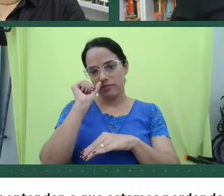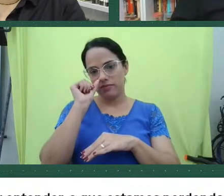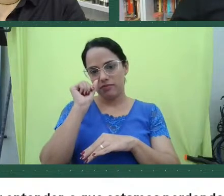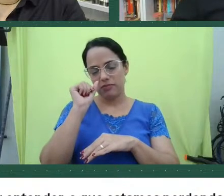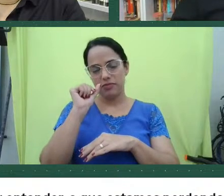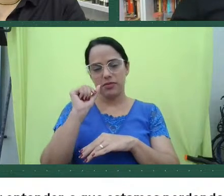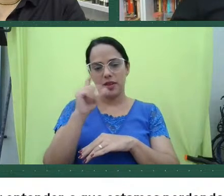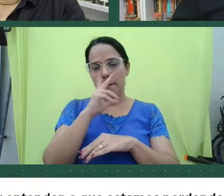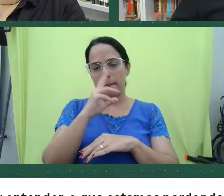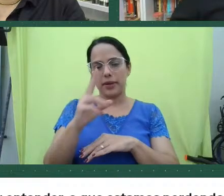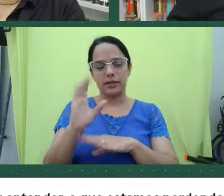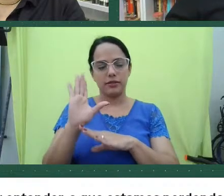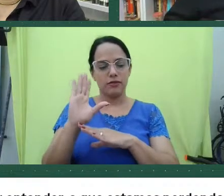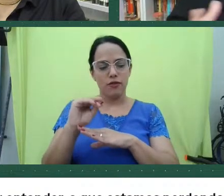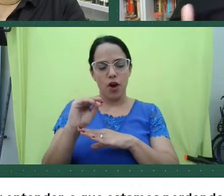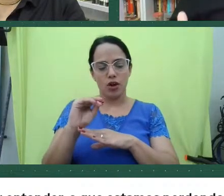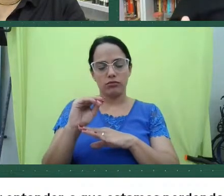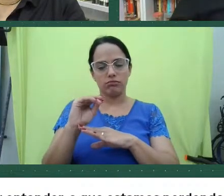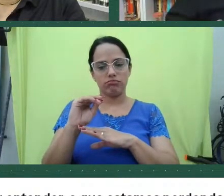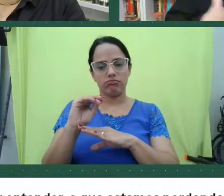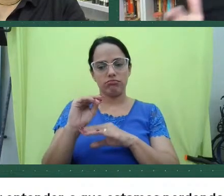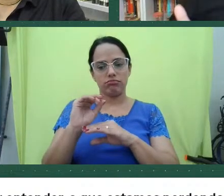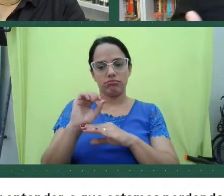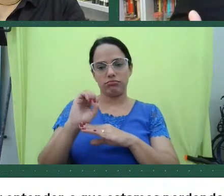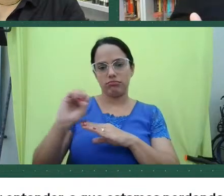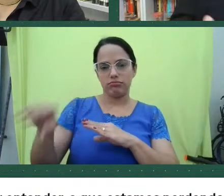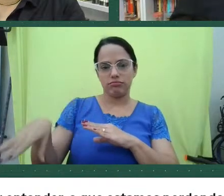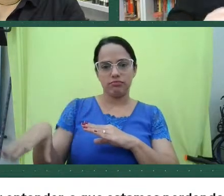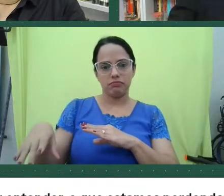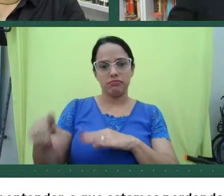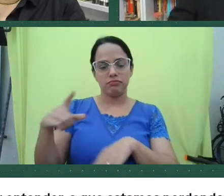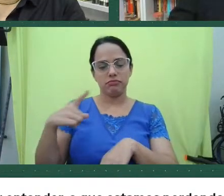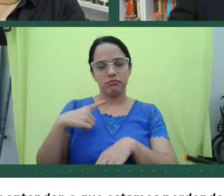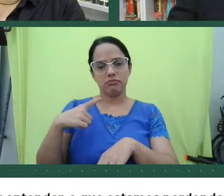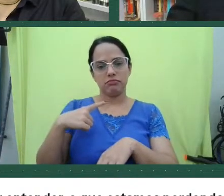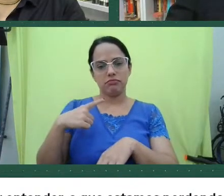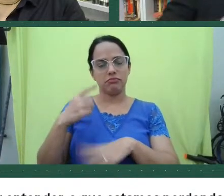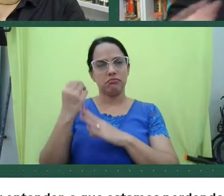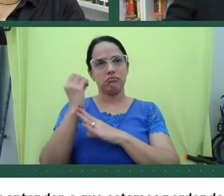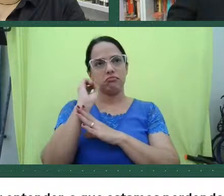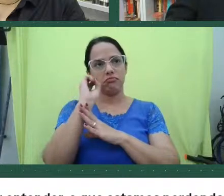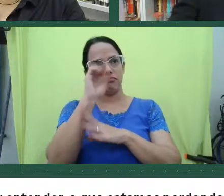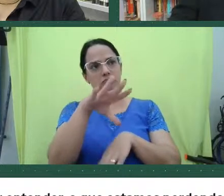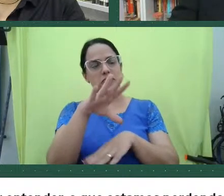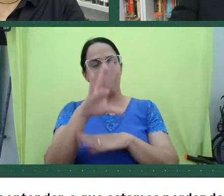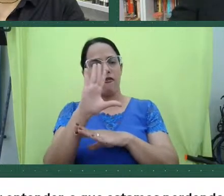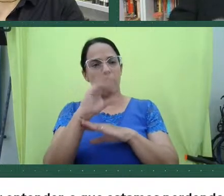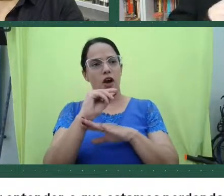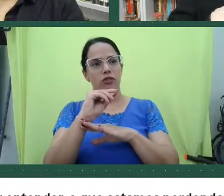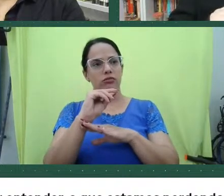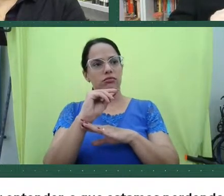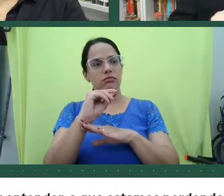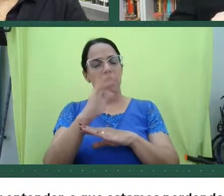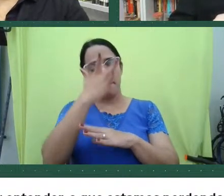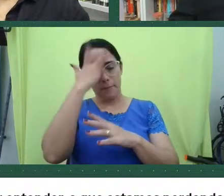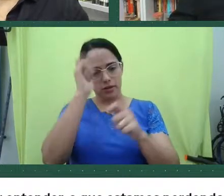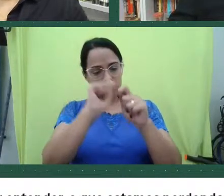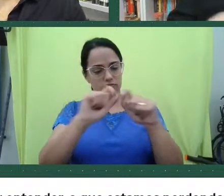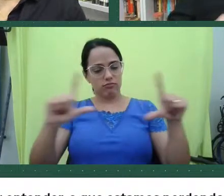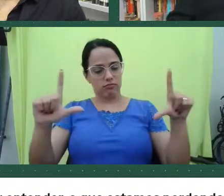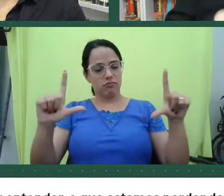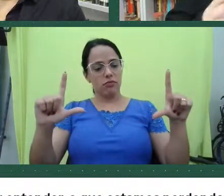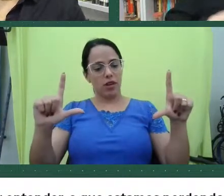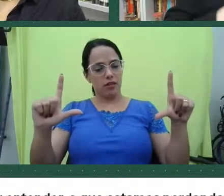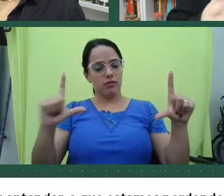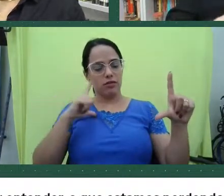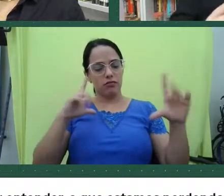descartável, né? Tem alguns aplicativos, Snapchat é isso, né? Você manda uma foto, aquela foto a pessoa vê e depois ela some.